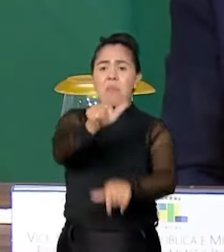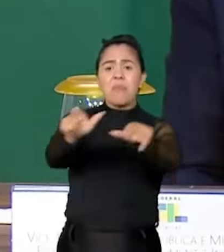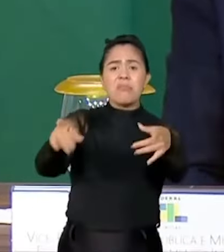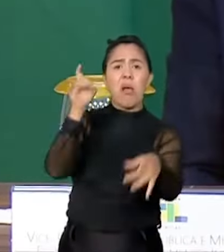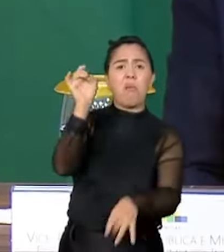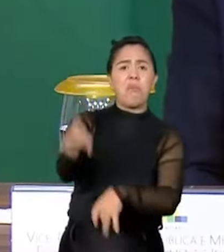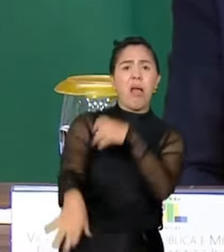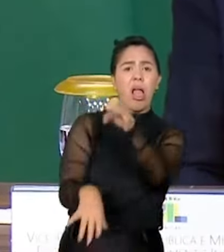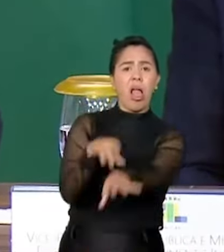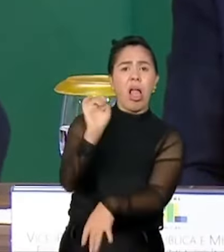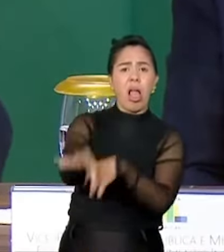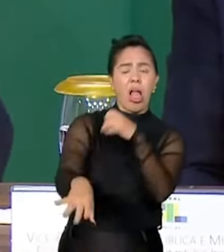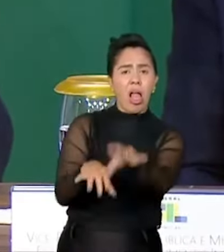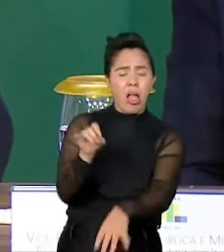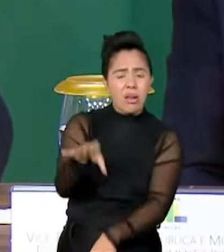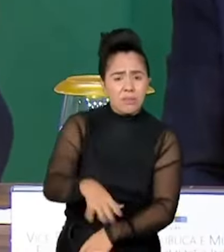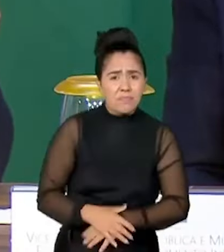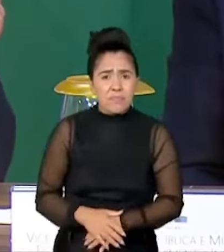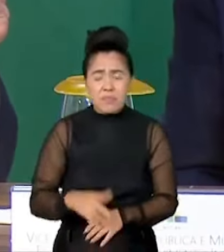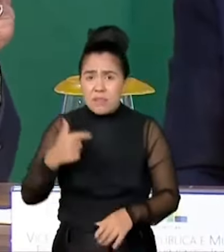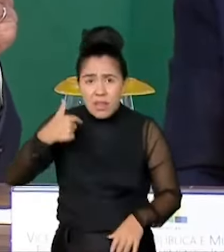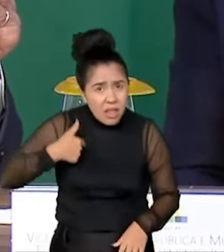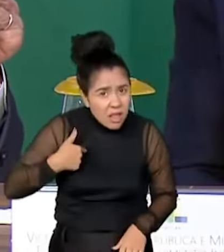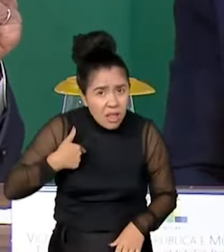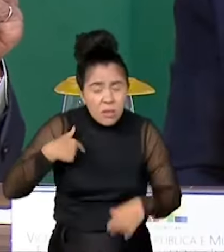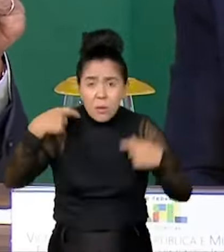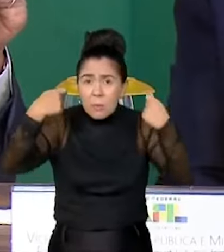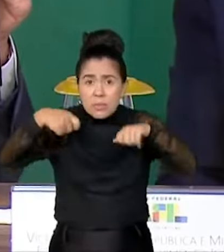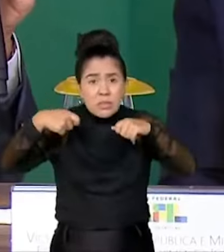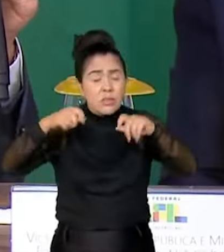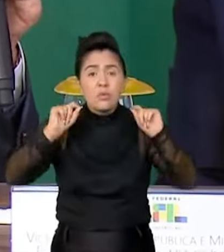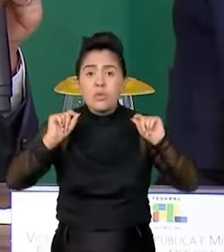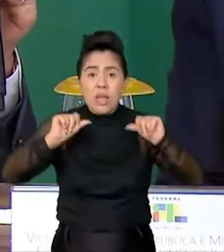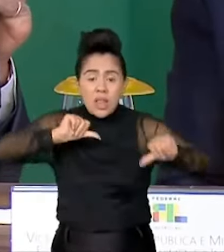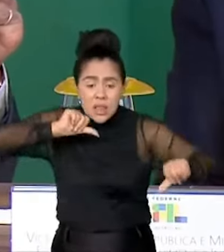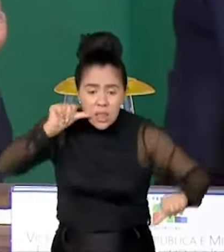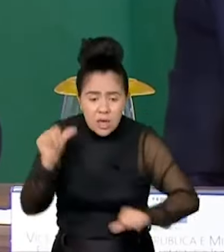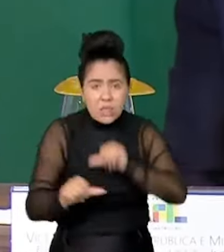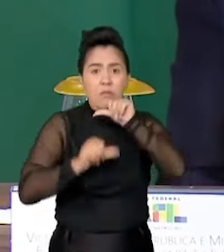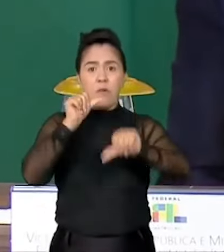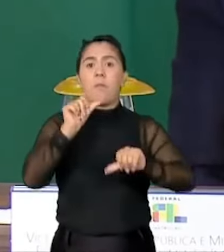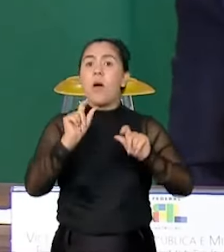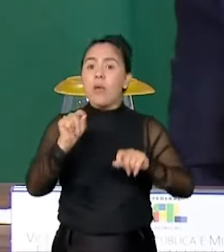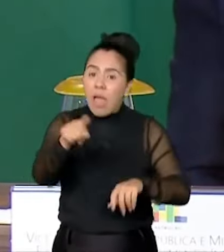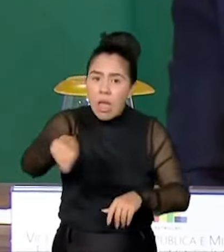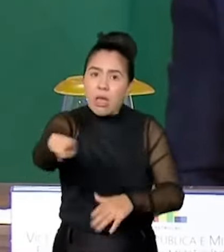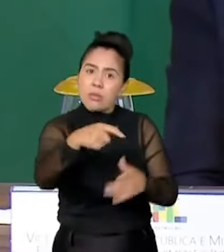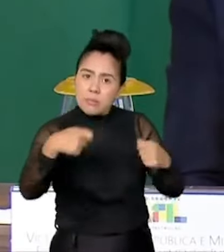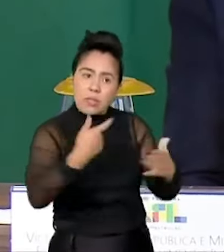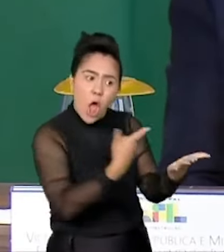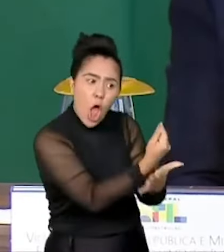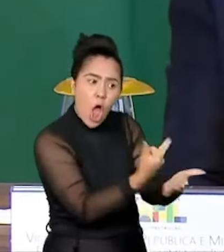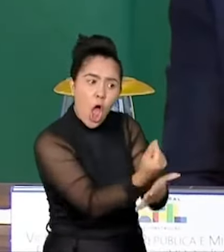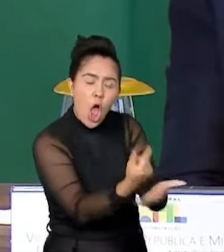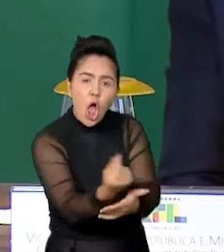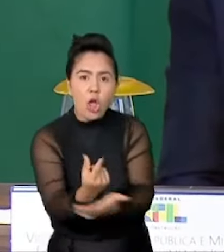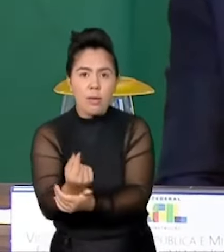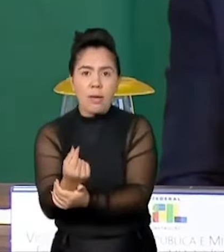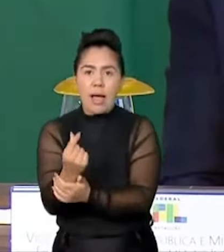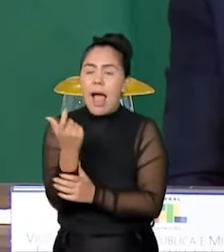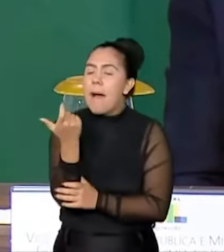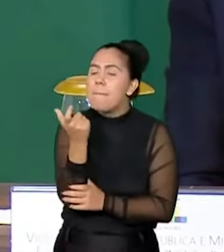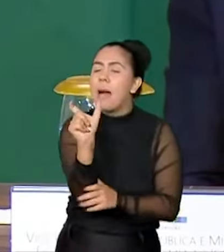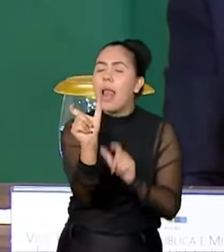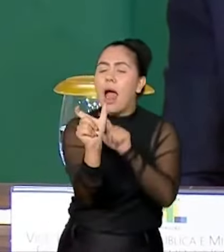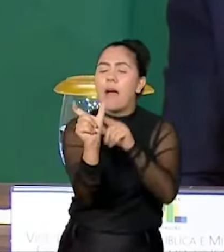abandonadas. E, na minha cabeça, eu tenho que transformá-los em consumidores. A palavra mágica